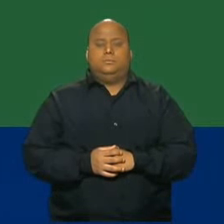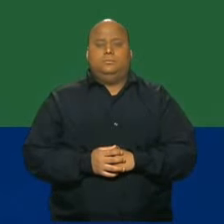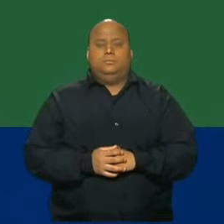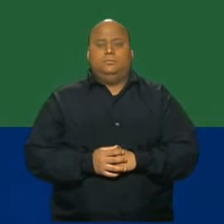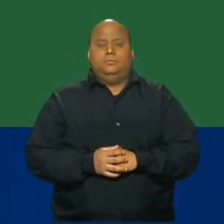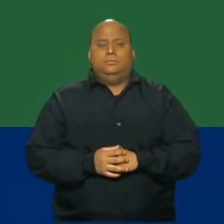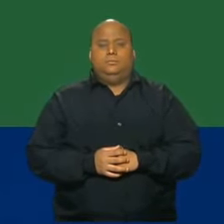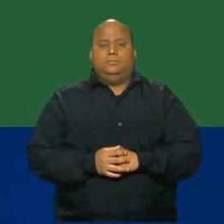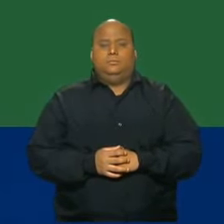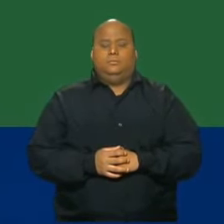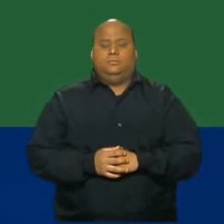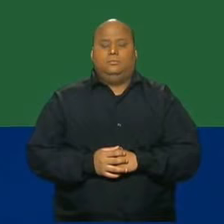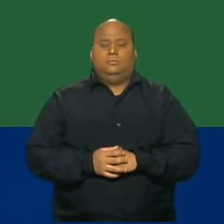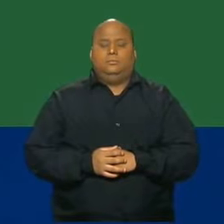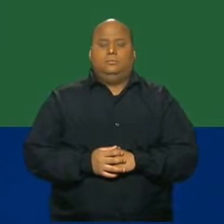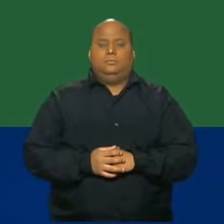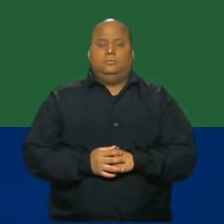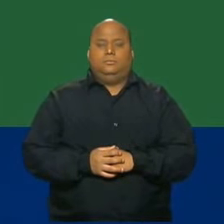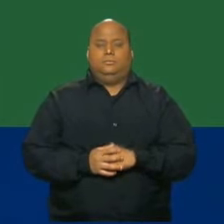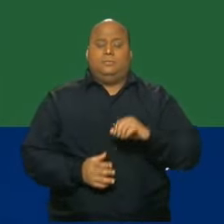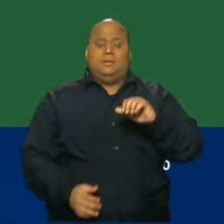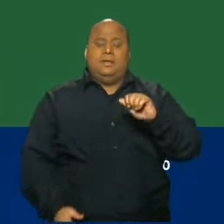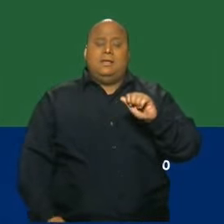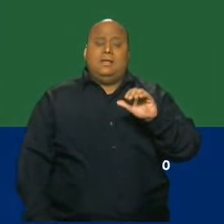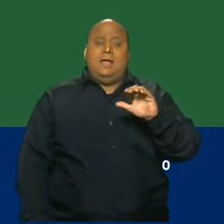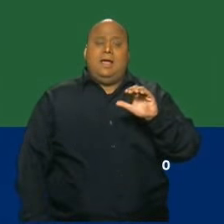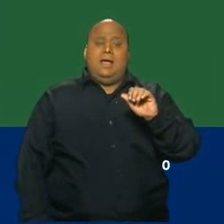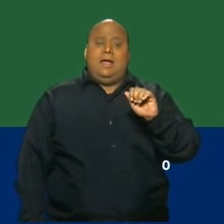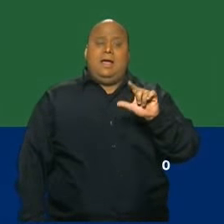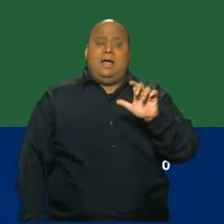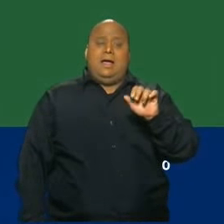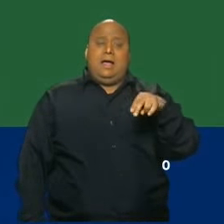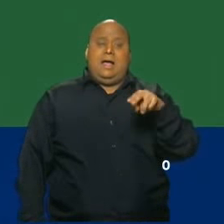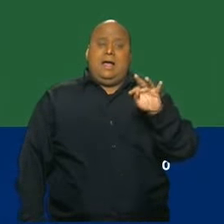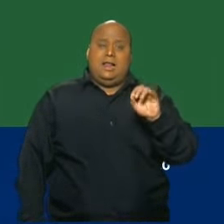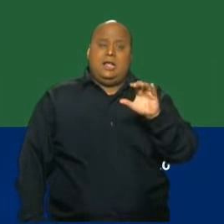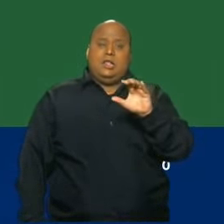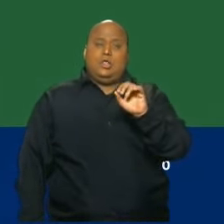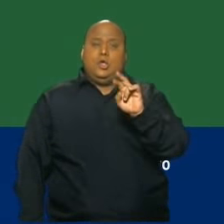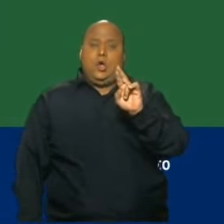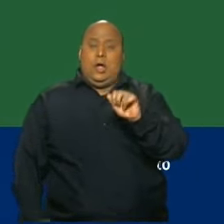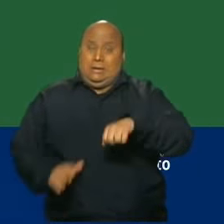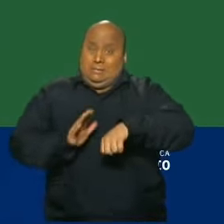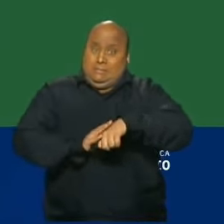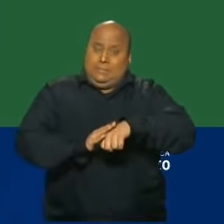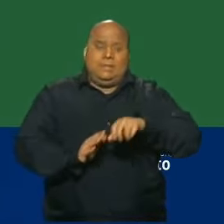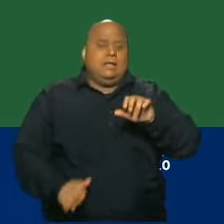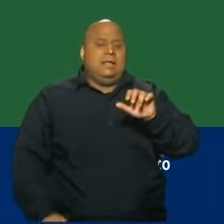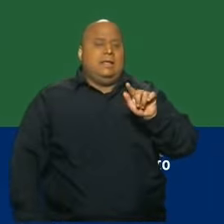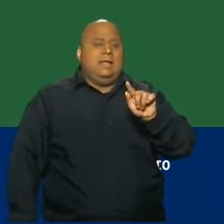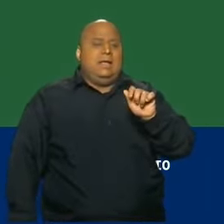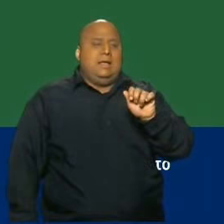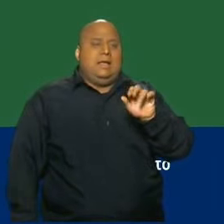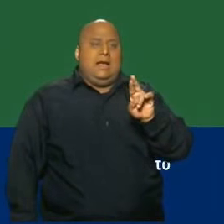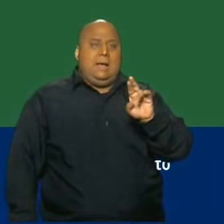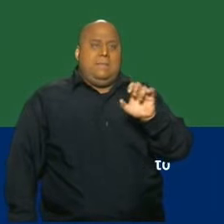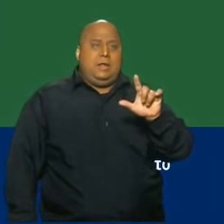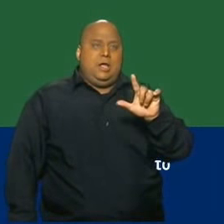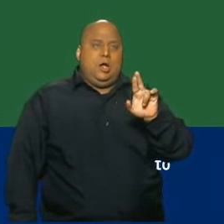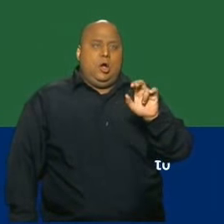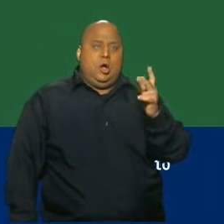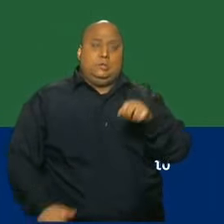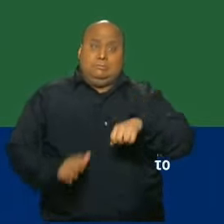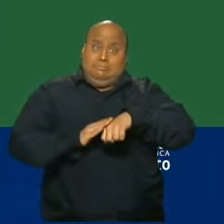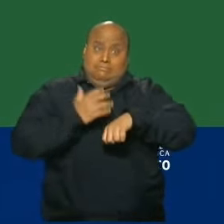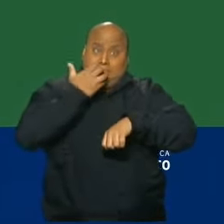Cora não chora, não. Acalanto pra Cora. Autoria: Gabriel Rocha. Interpretação: